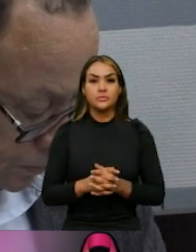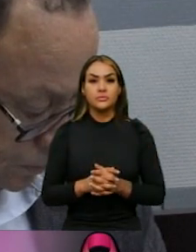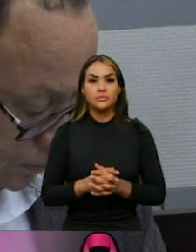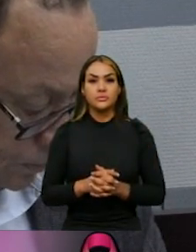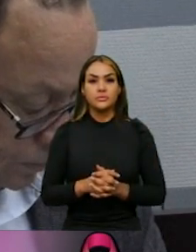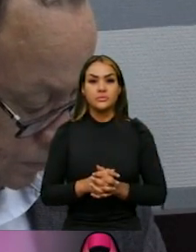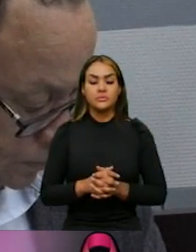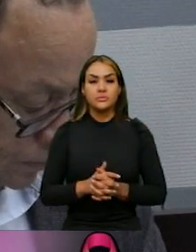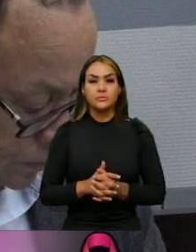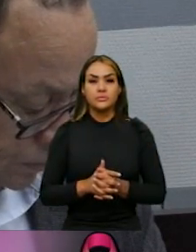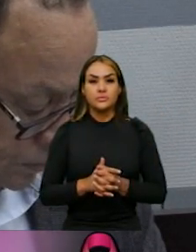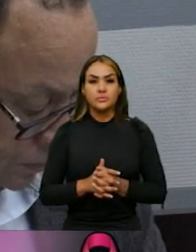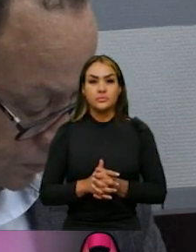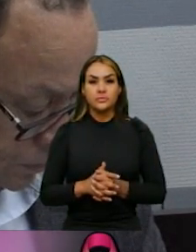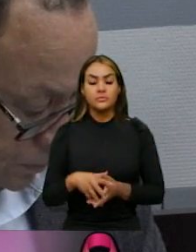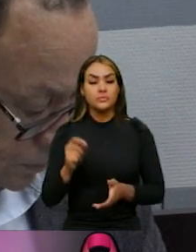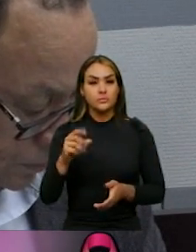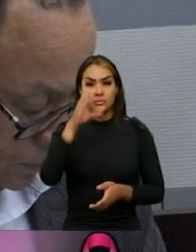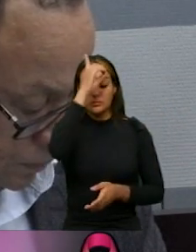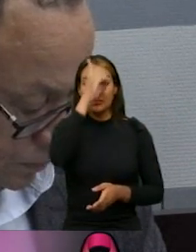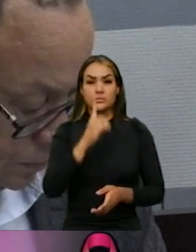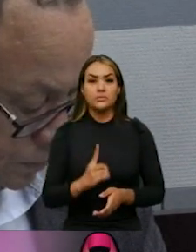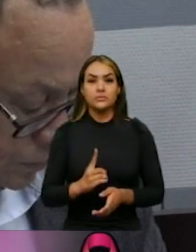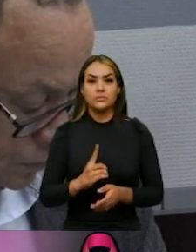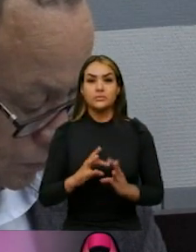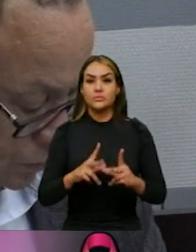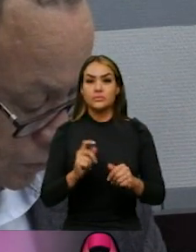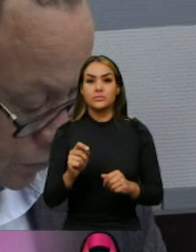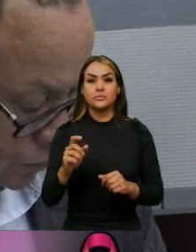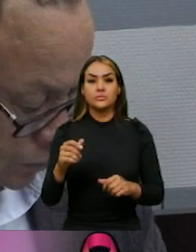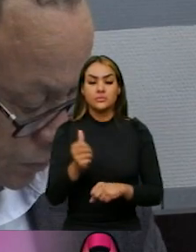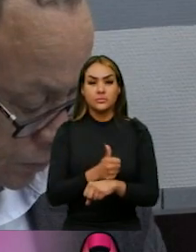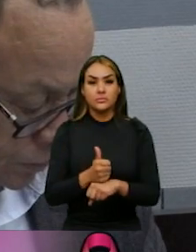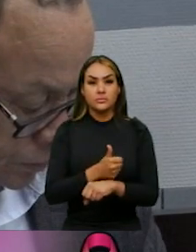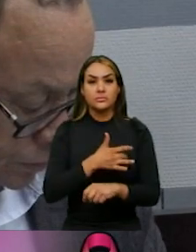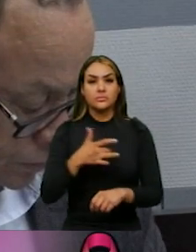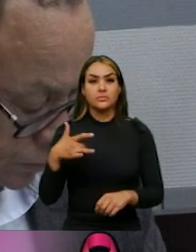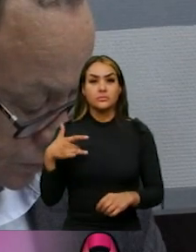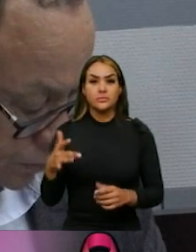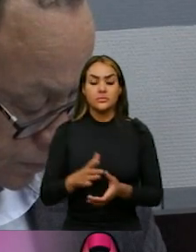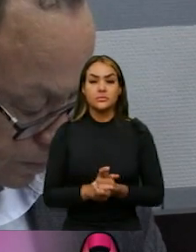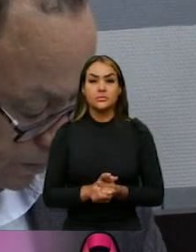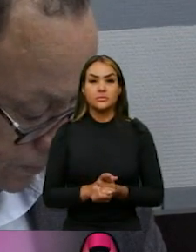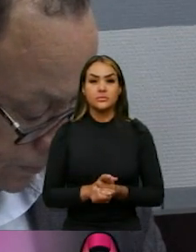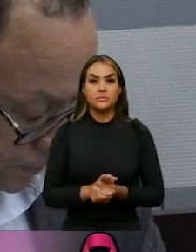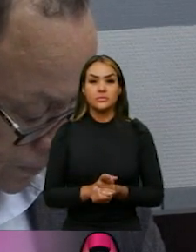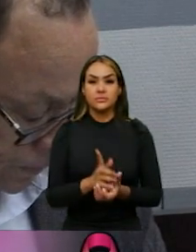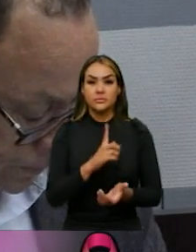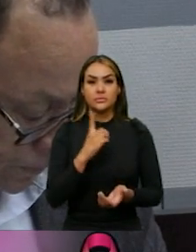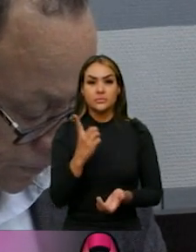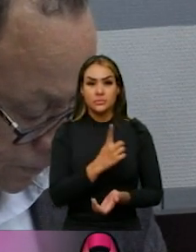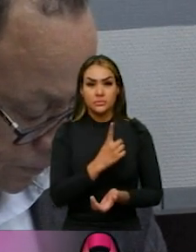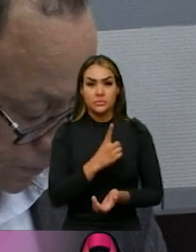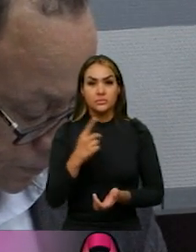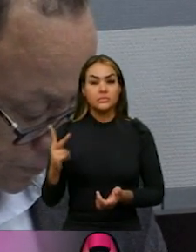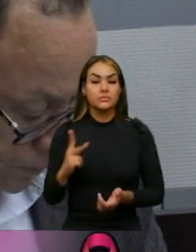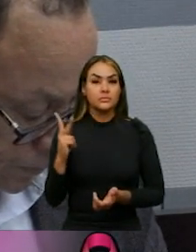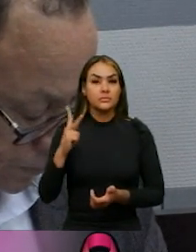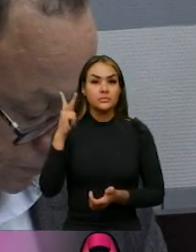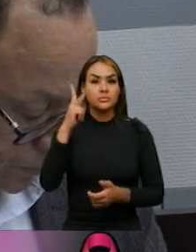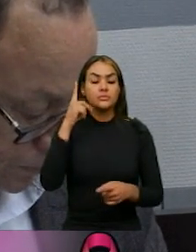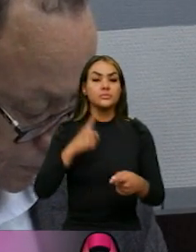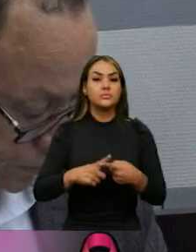direito mesmo de todos esses profissionais da saúde, nós temos que valorizar, porque nós